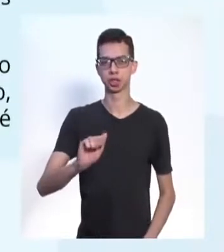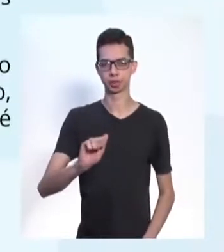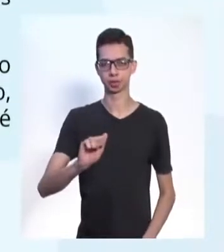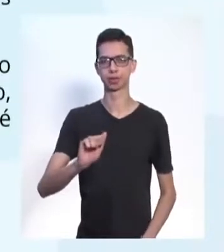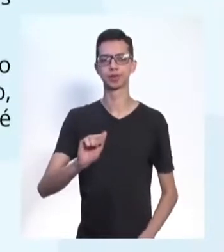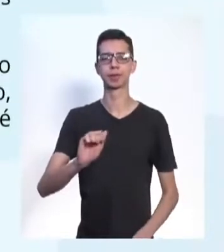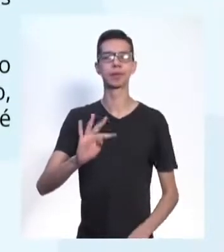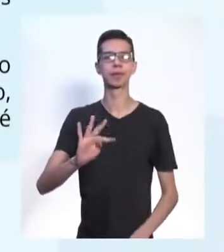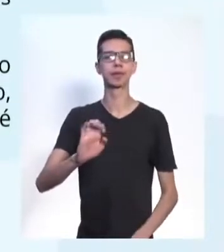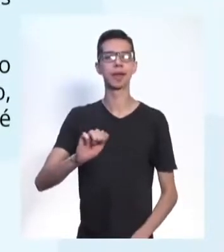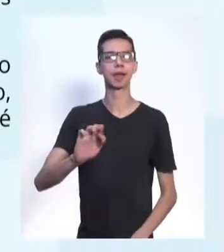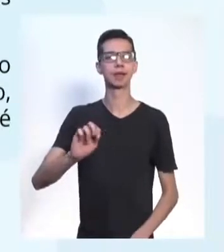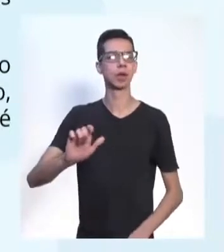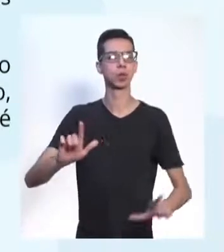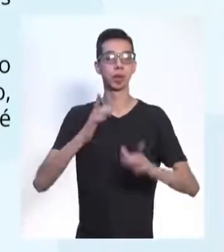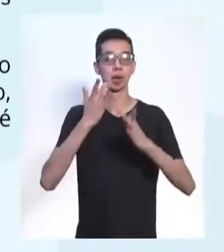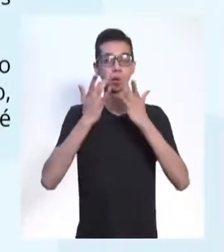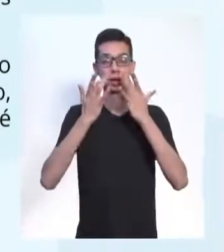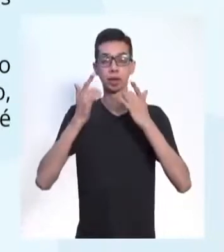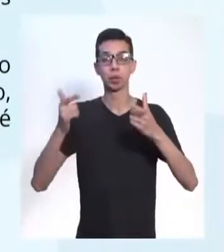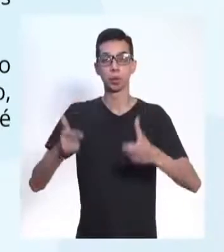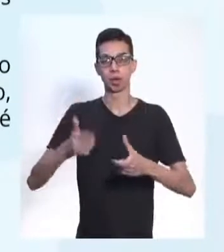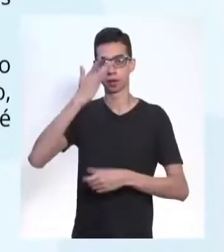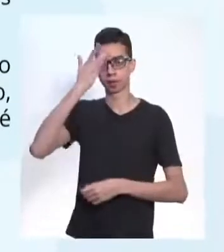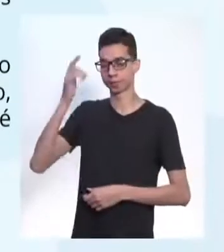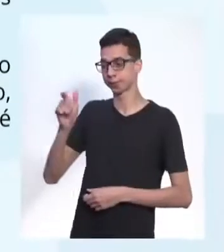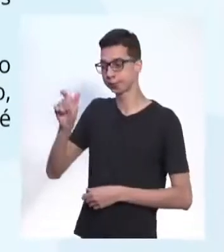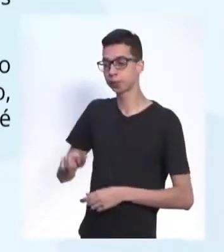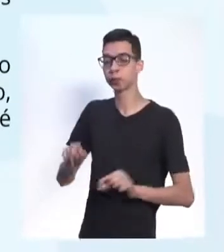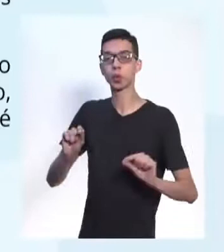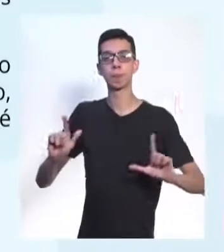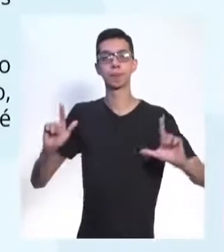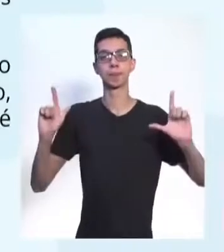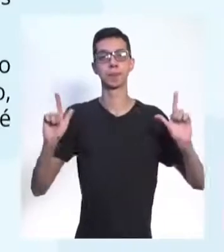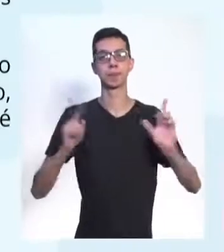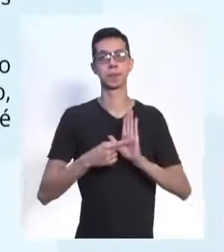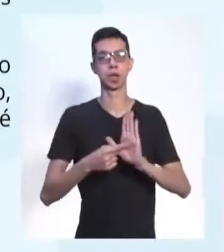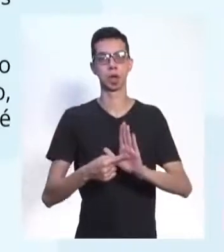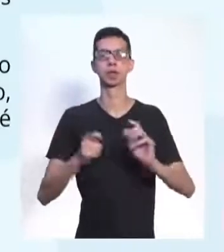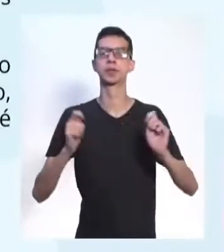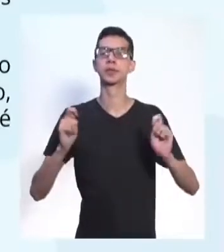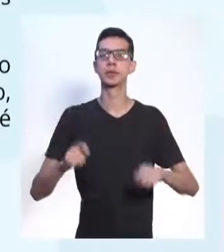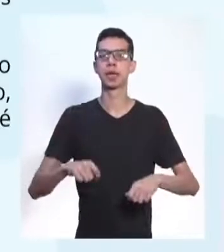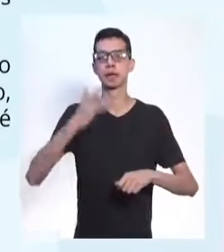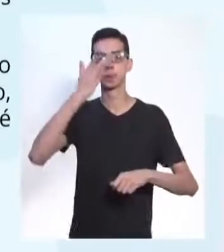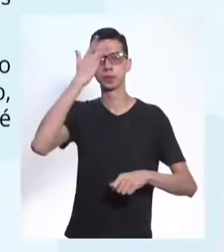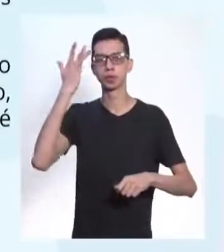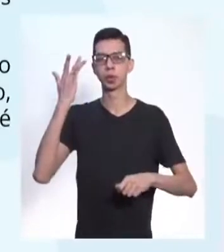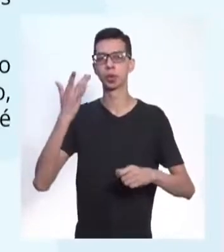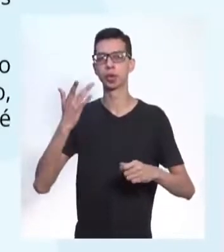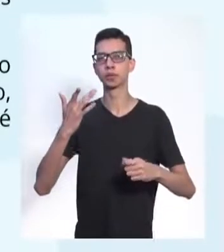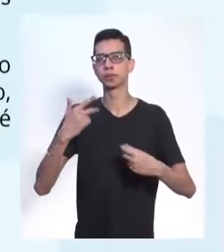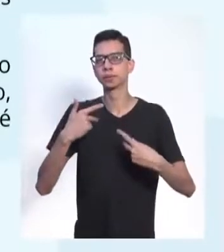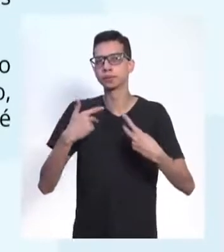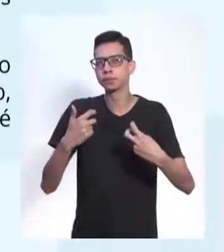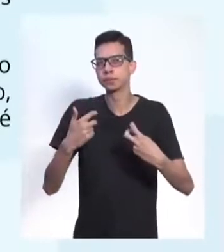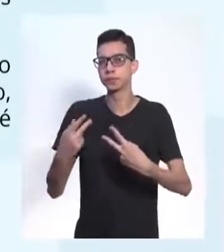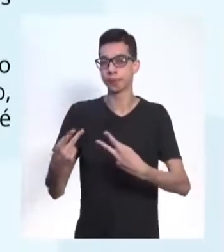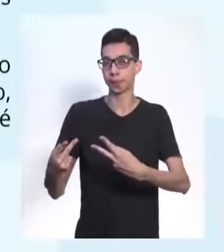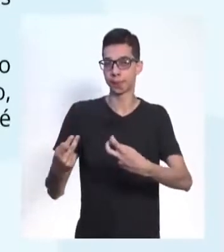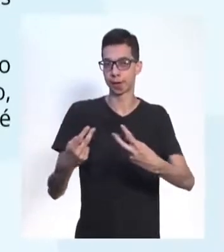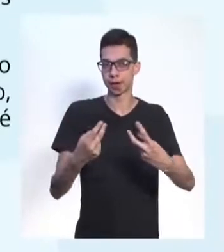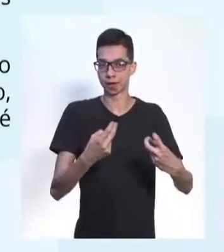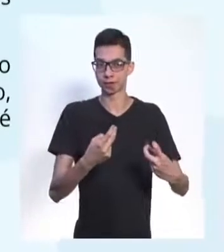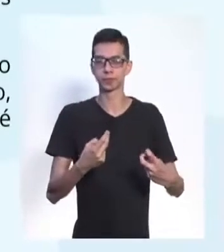pessoal sobre aquilo que está sendo ensinado, podendo, com isso, mudar sua percepção e até modificar sua realidade. A gente